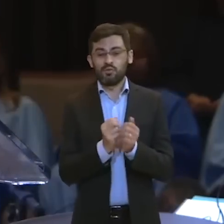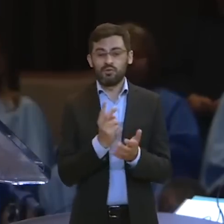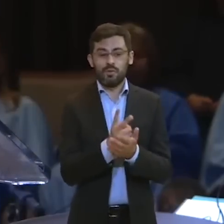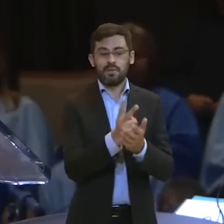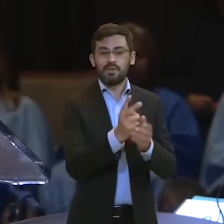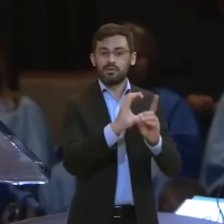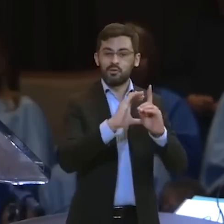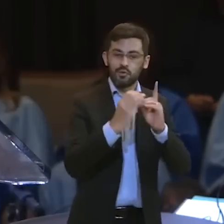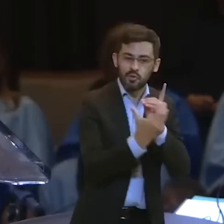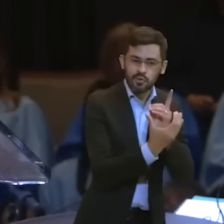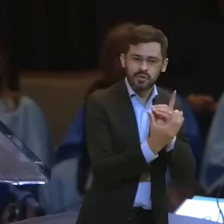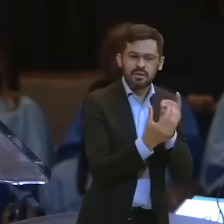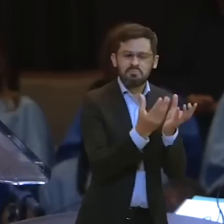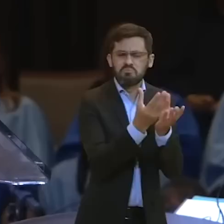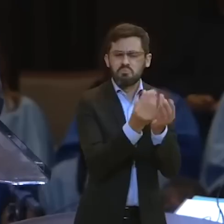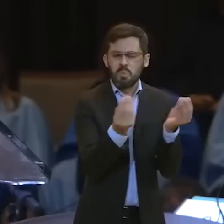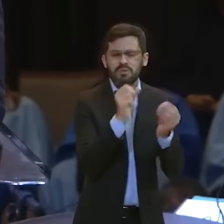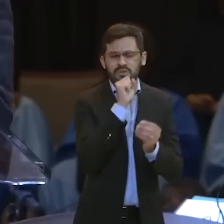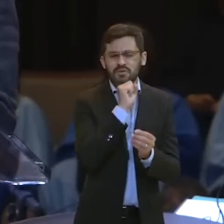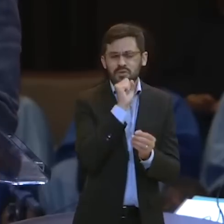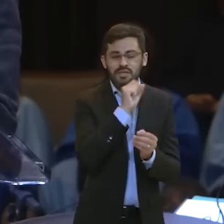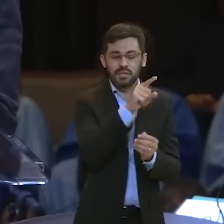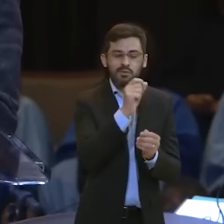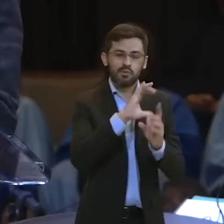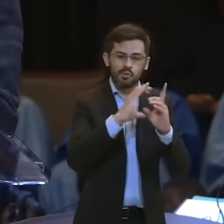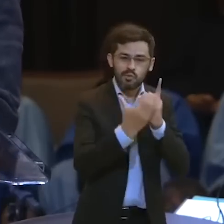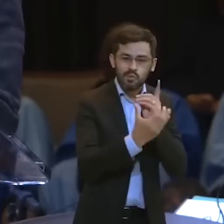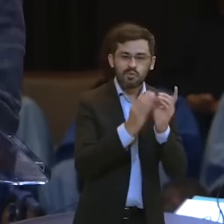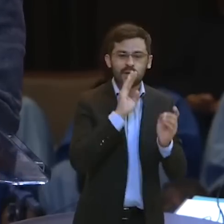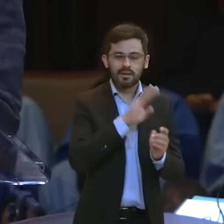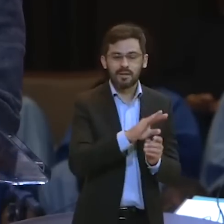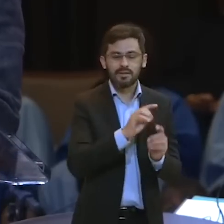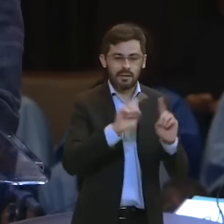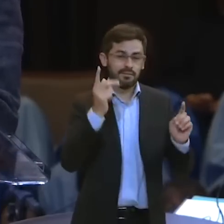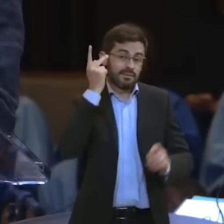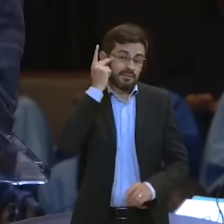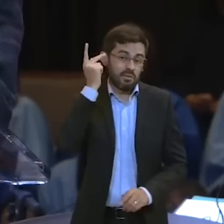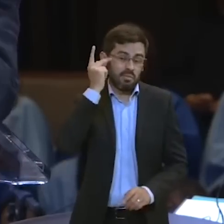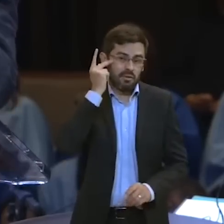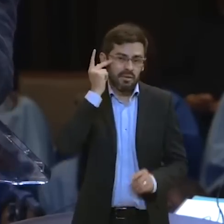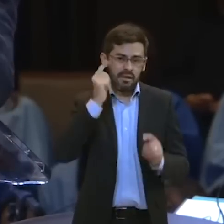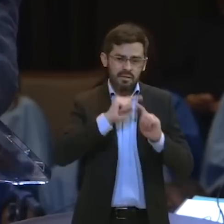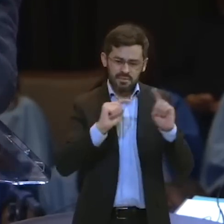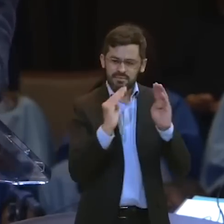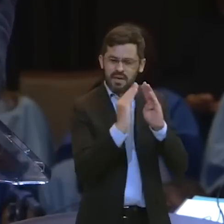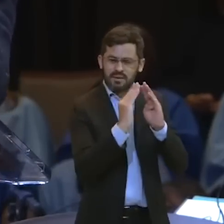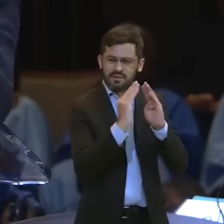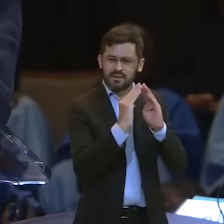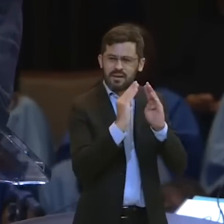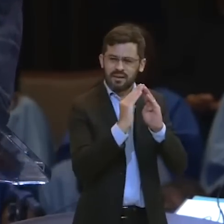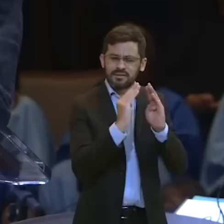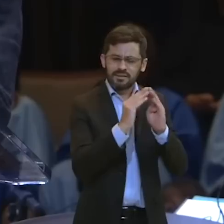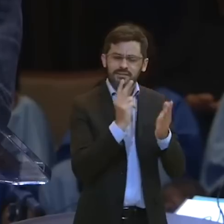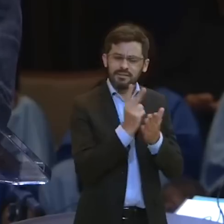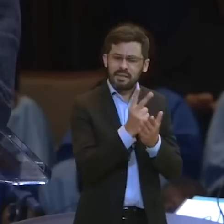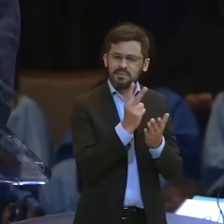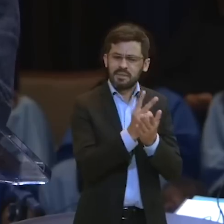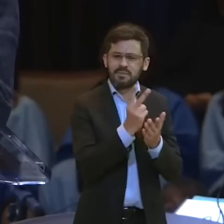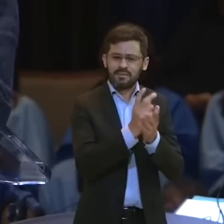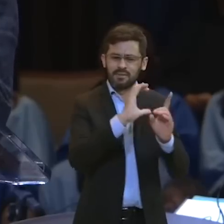mulherada toda, muitas senhoras. E aquela casa já tradicionalmente tinha esse culto de